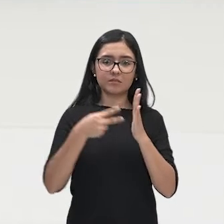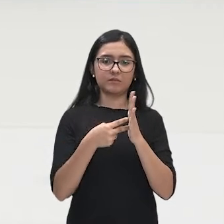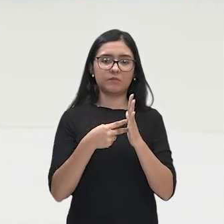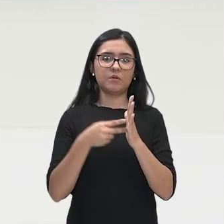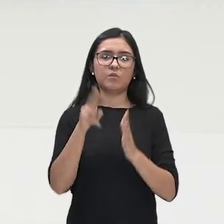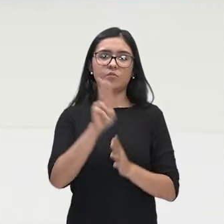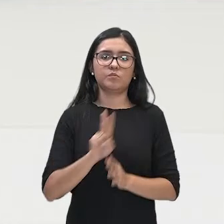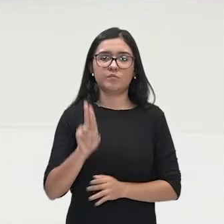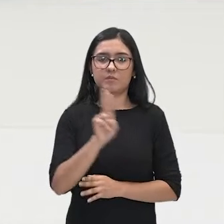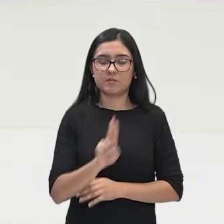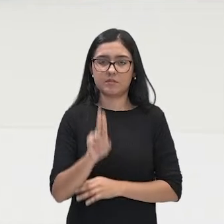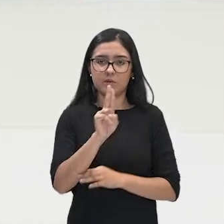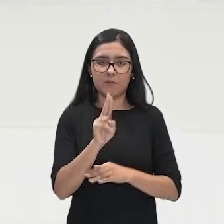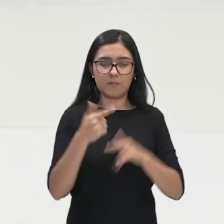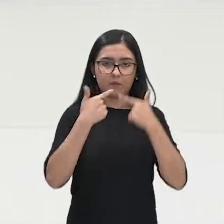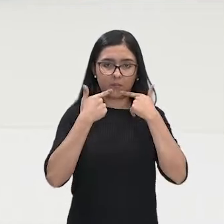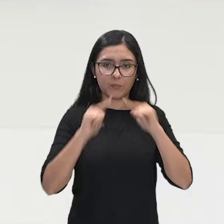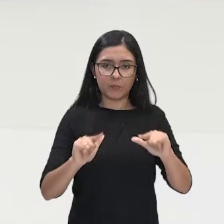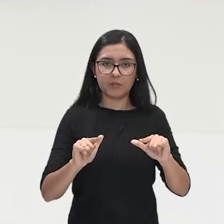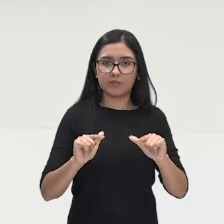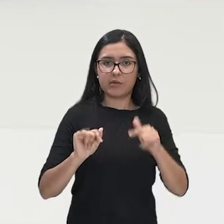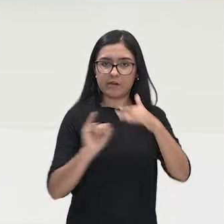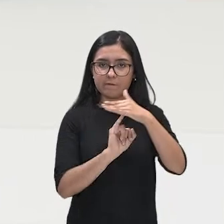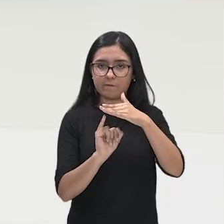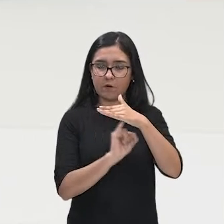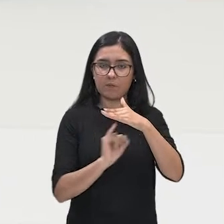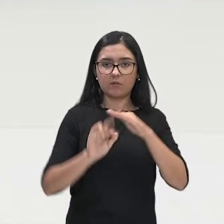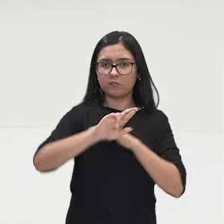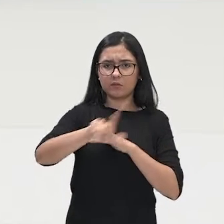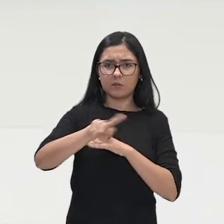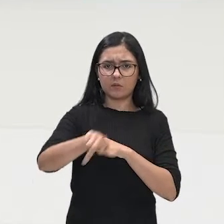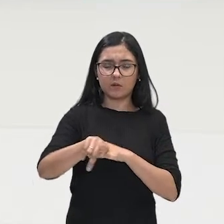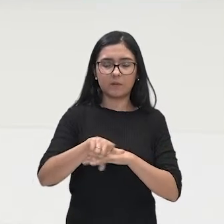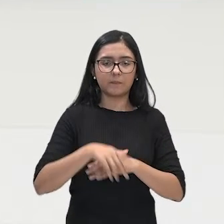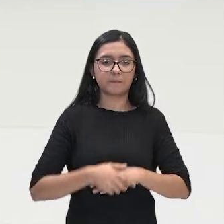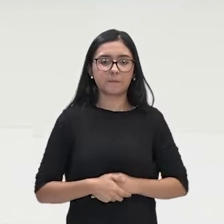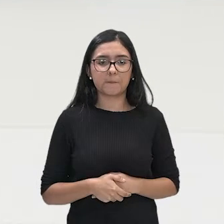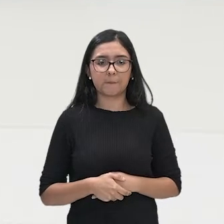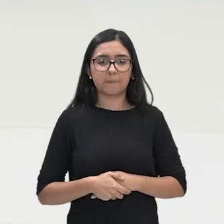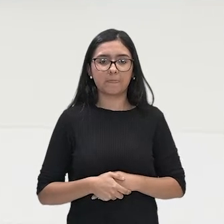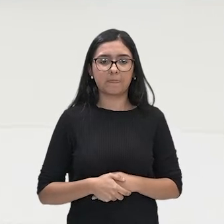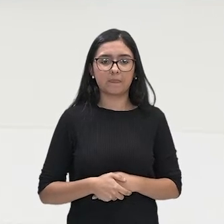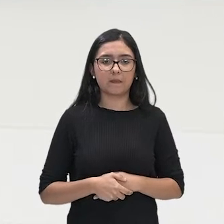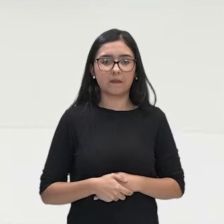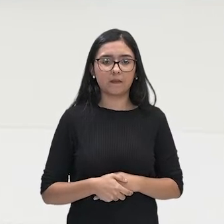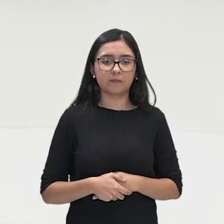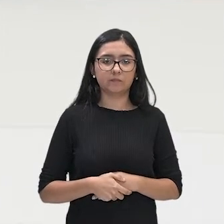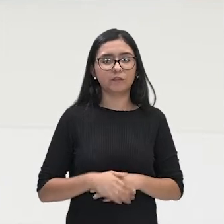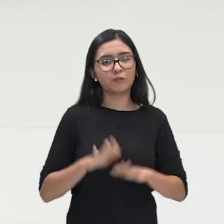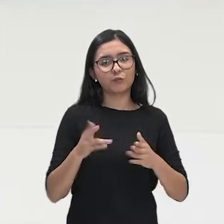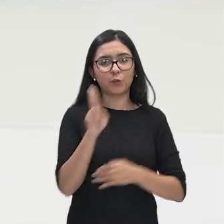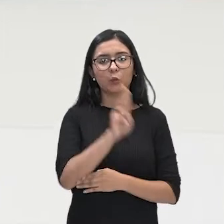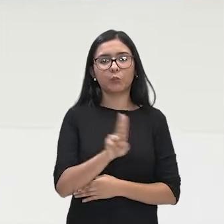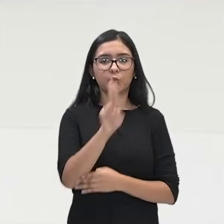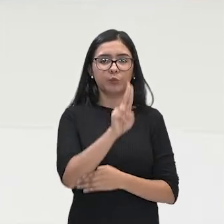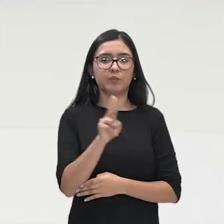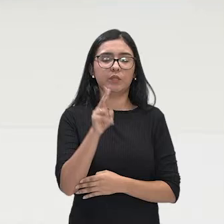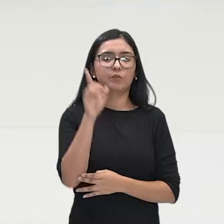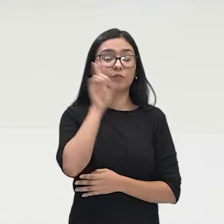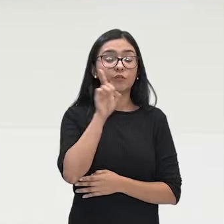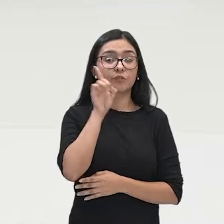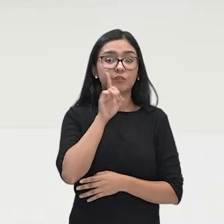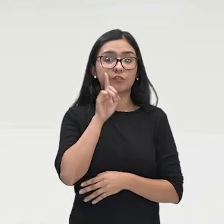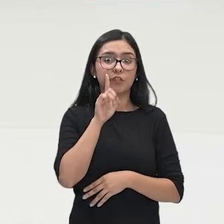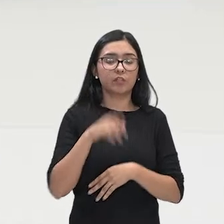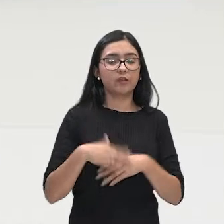linguagem informal, né? Aquela linguagem que a gente fala no dia a dia, que eu vou falar com o meu